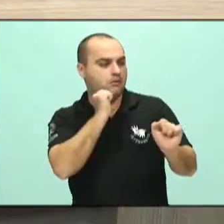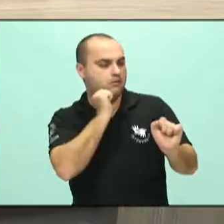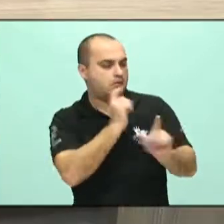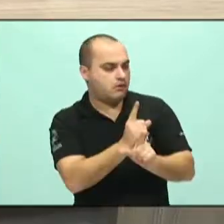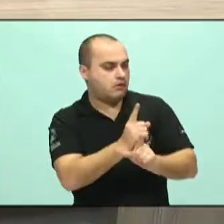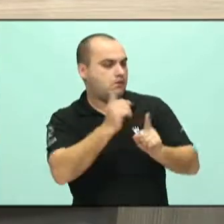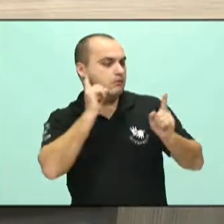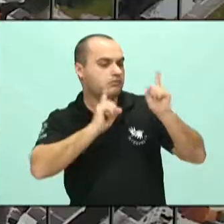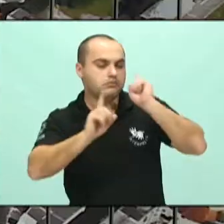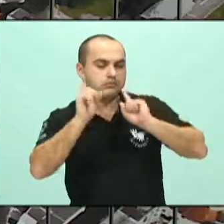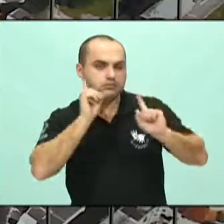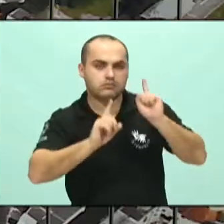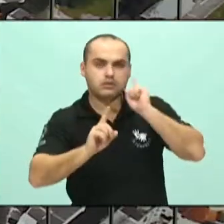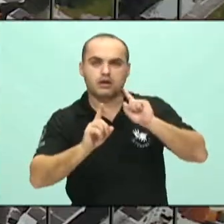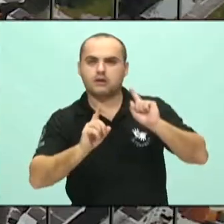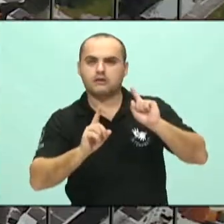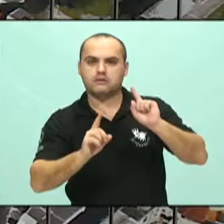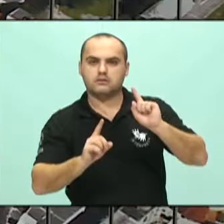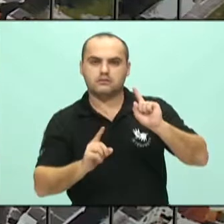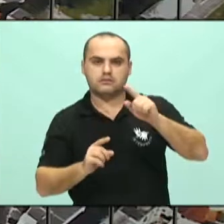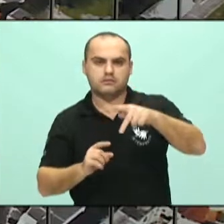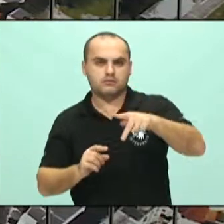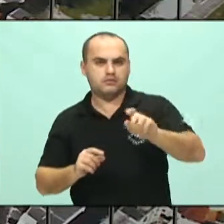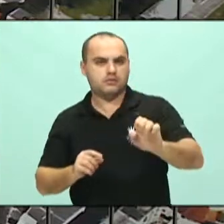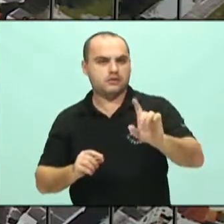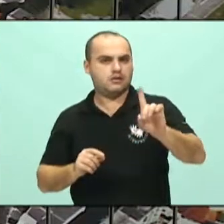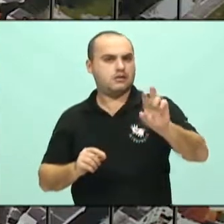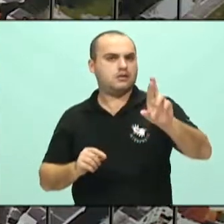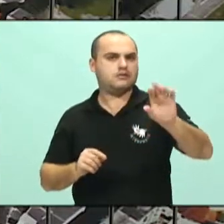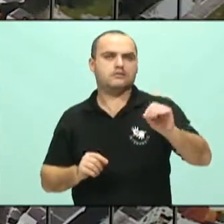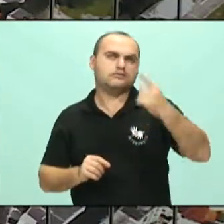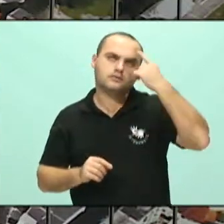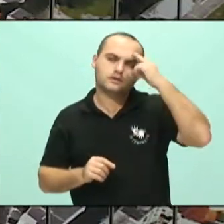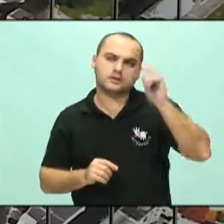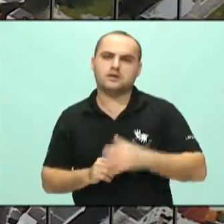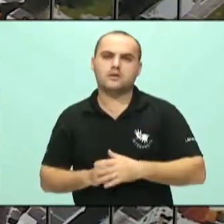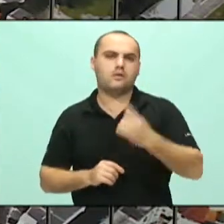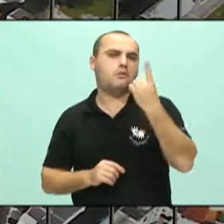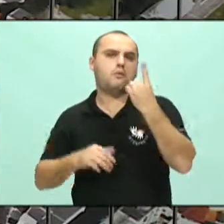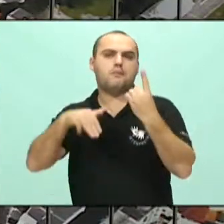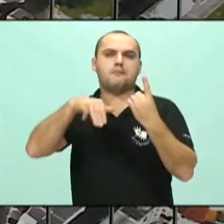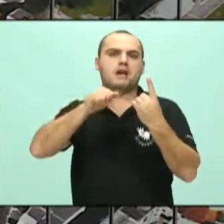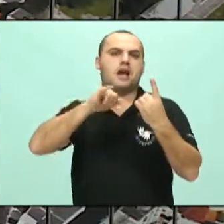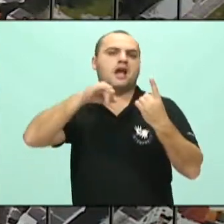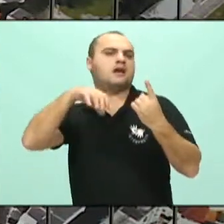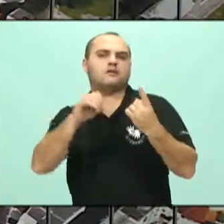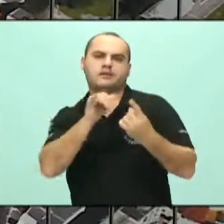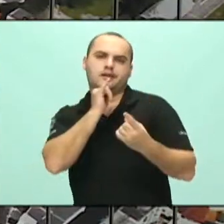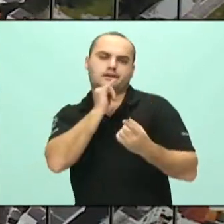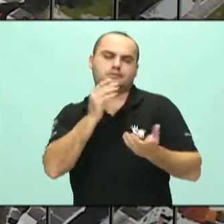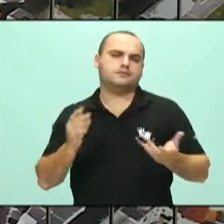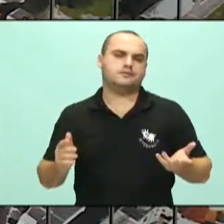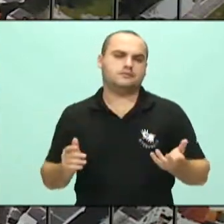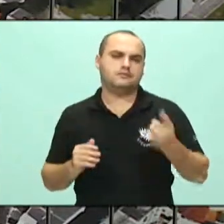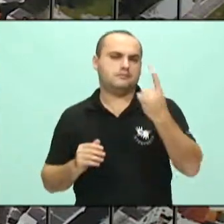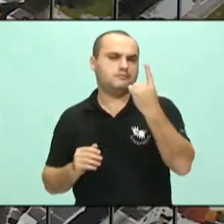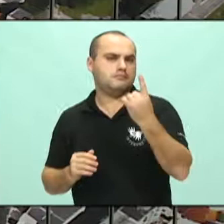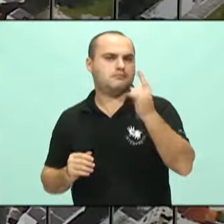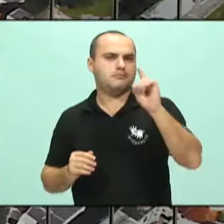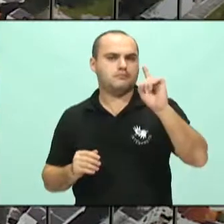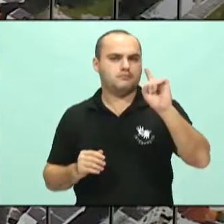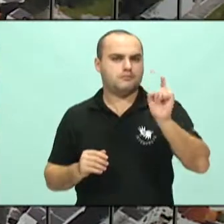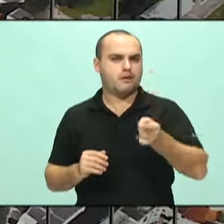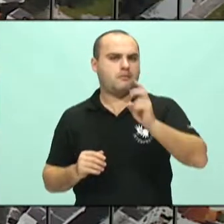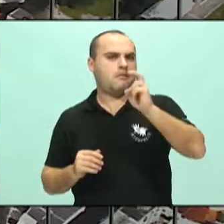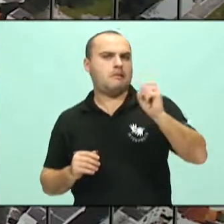como alguns preferem, por Pedro Álvares Cabral no dia 1º de maio de 1501. Não vai